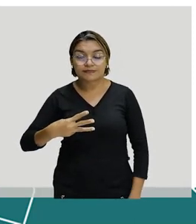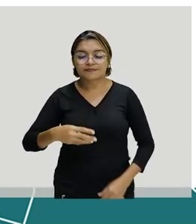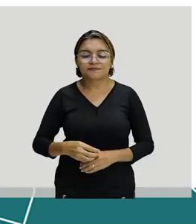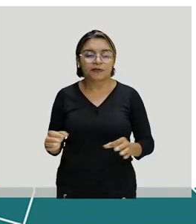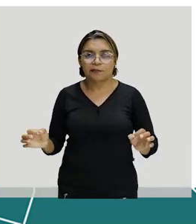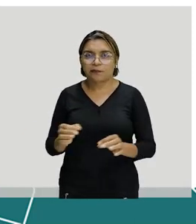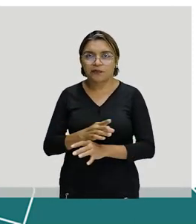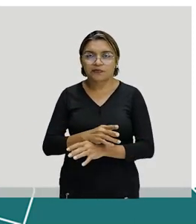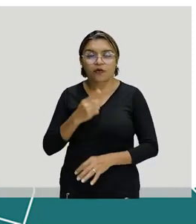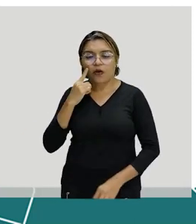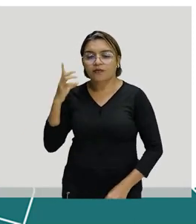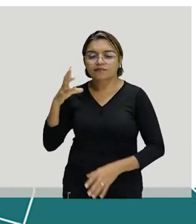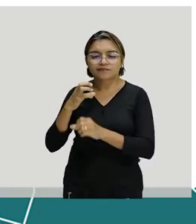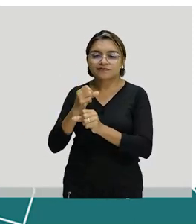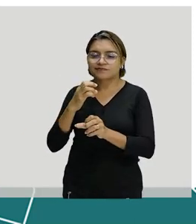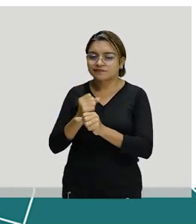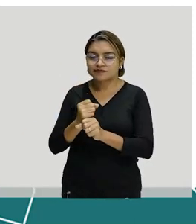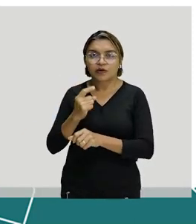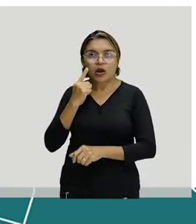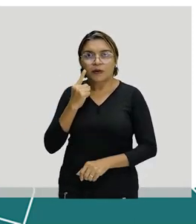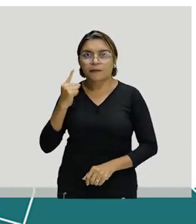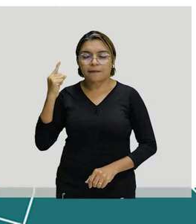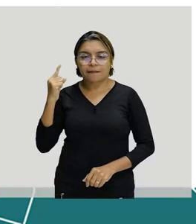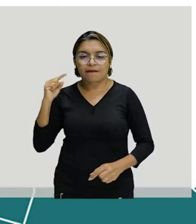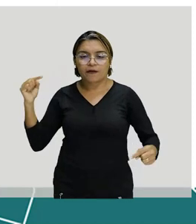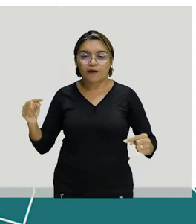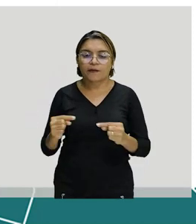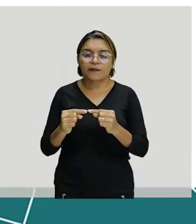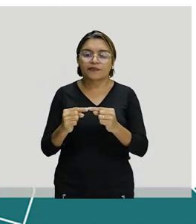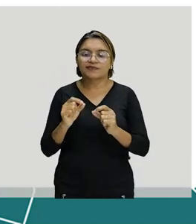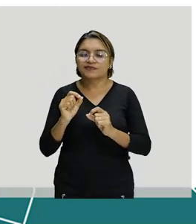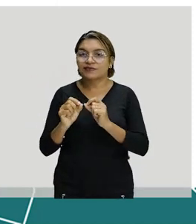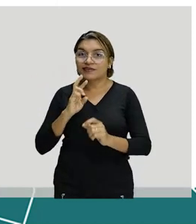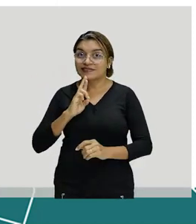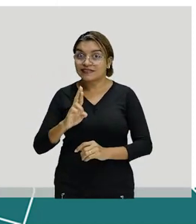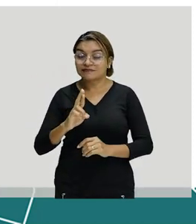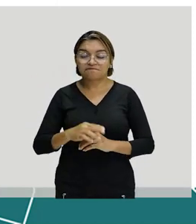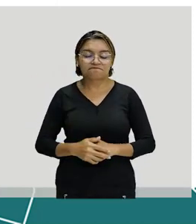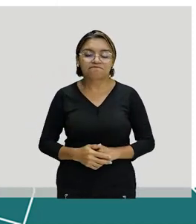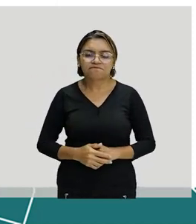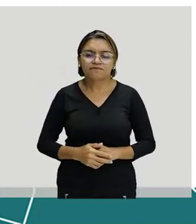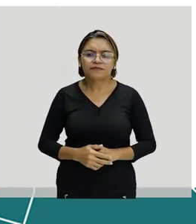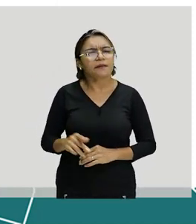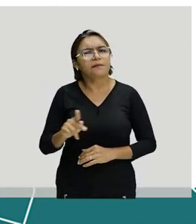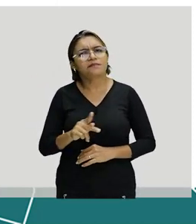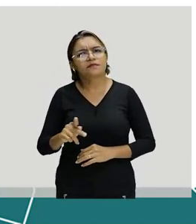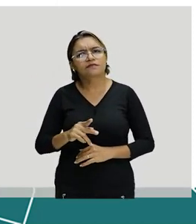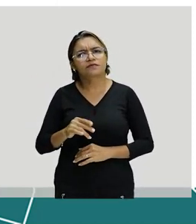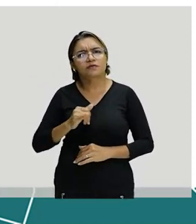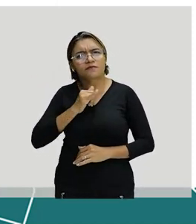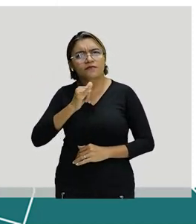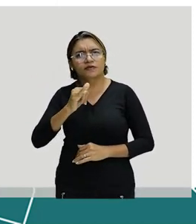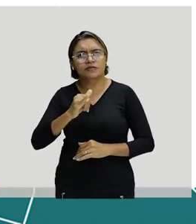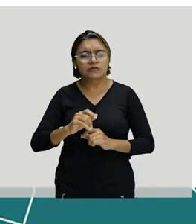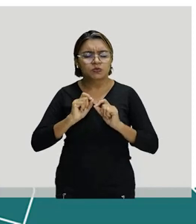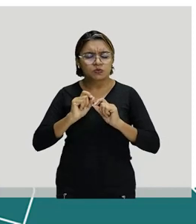pronto essa soma todinha Aqui tá corresponde a esse resultado Renata Mas me diz uma coisa bem aqui se